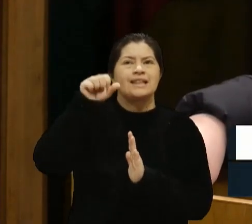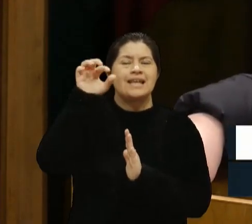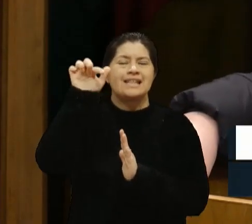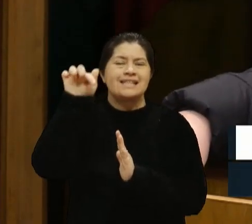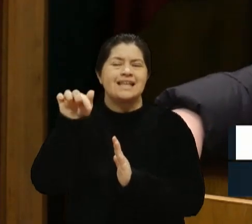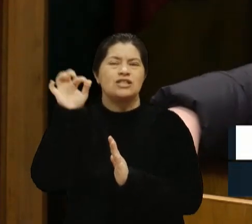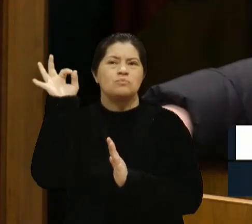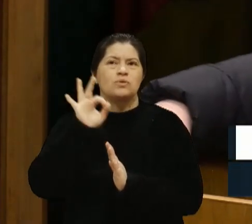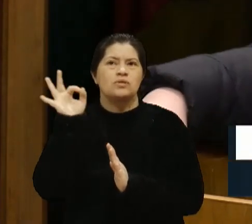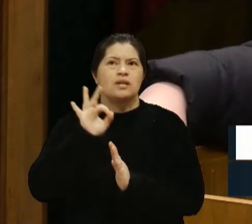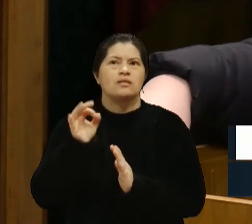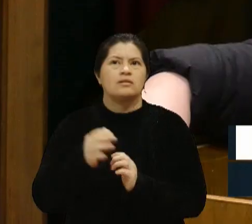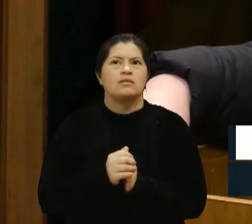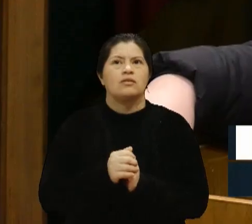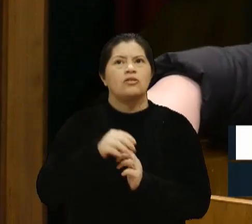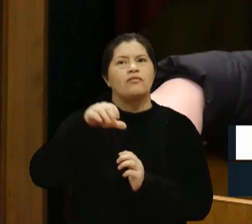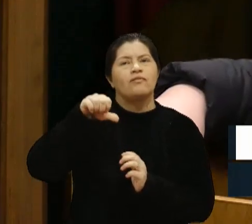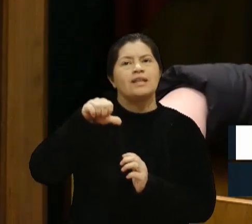97%.